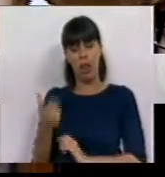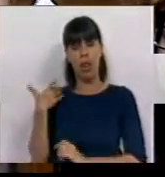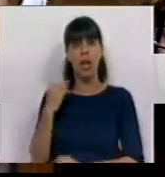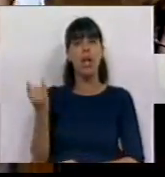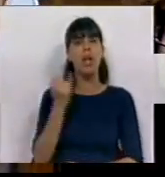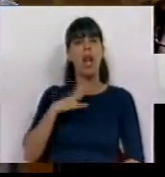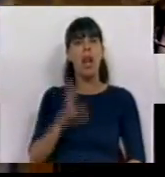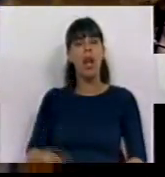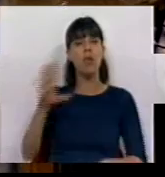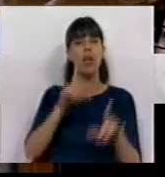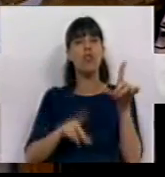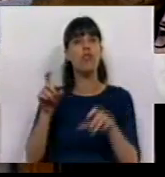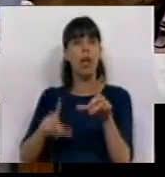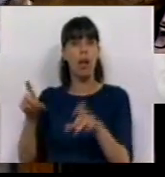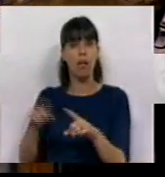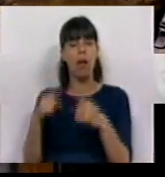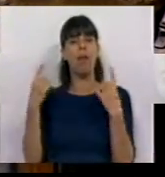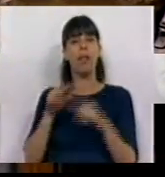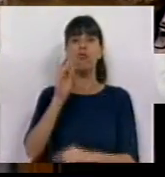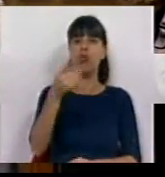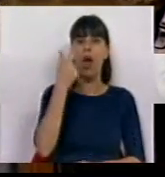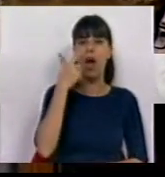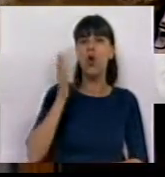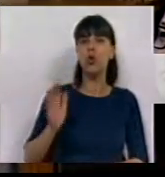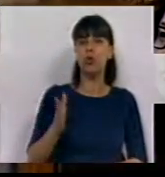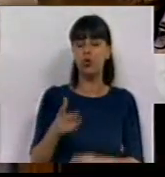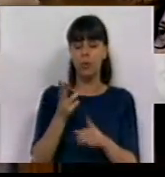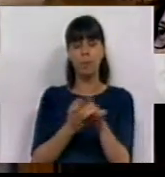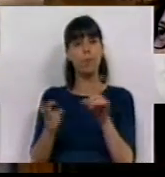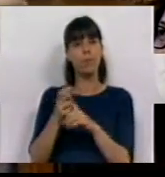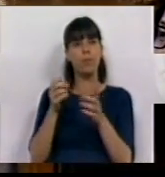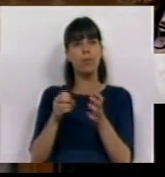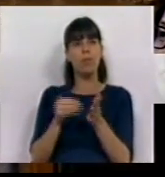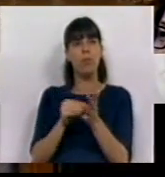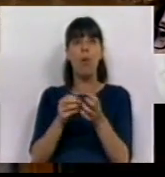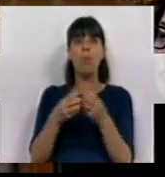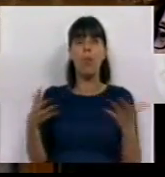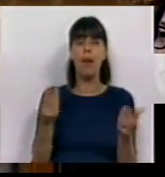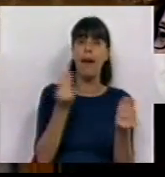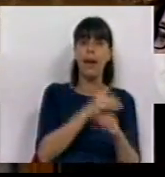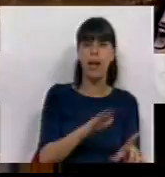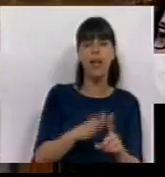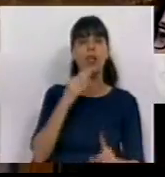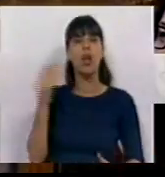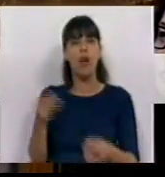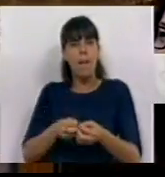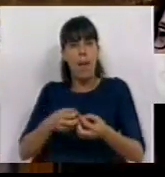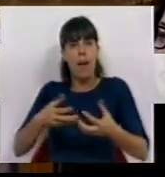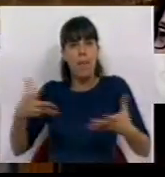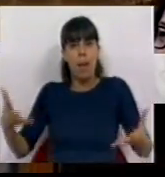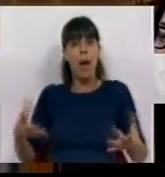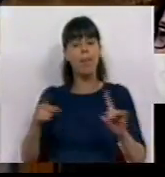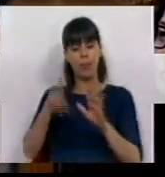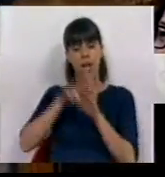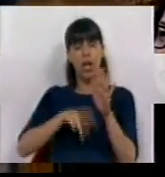recentes do Instituto Nacional de Estatística têm alertado para o aumento da pobreza entre as crianças e jovens e